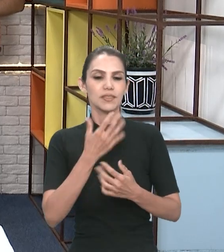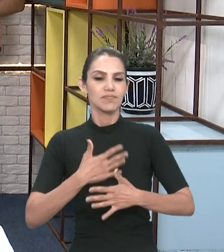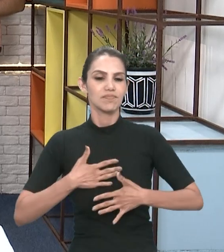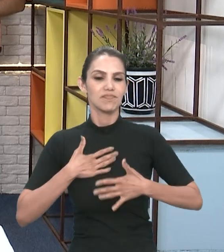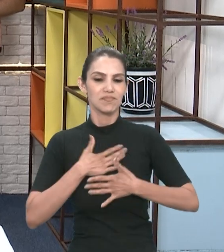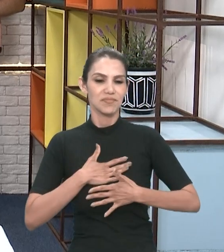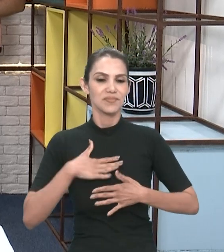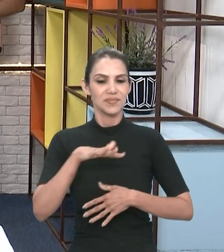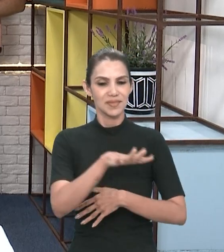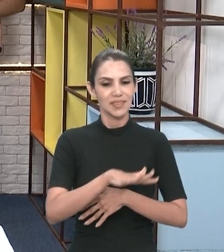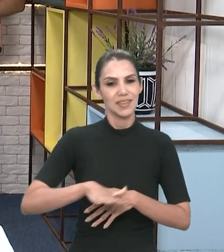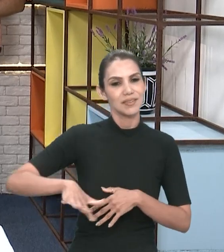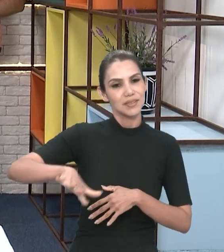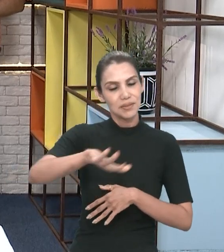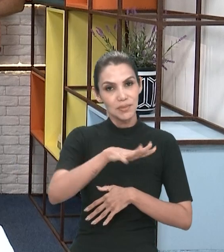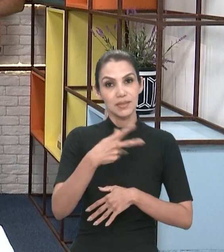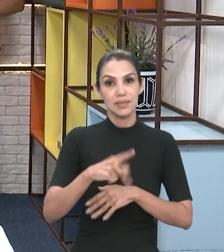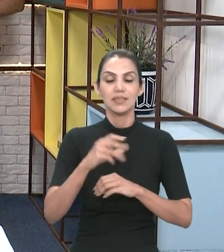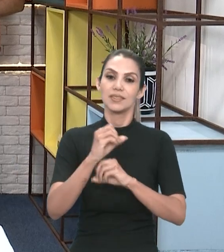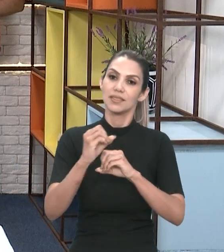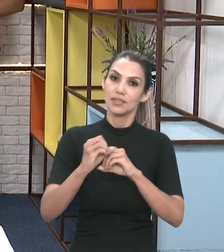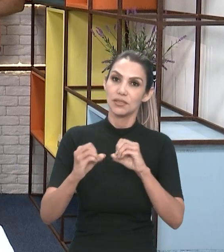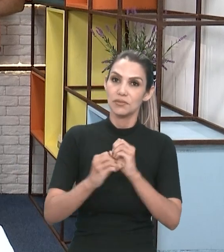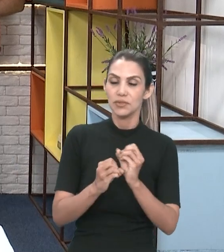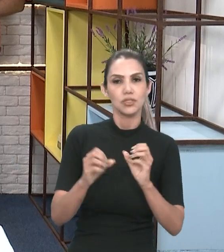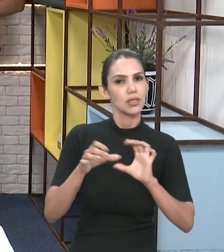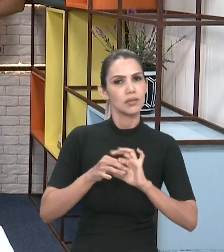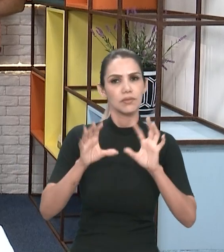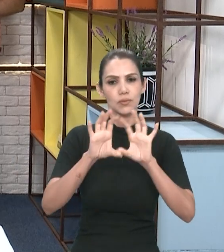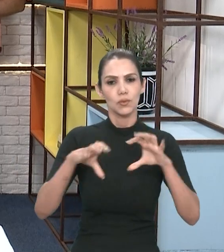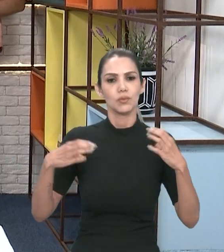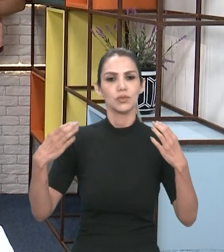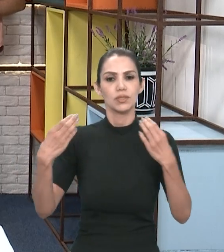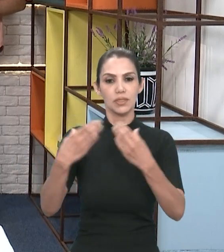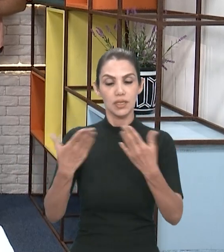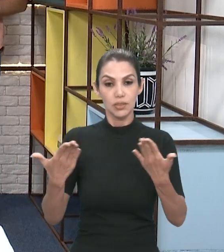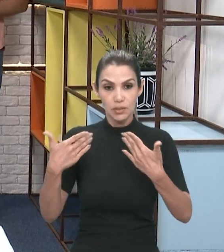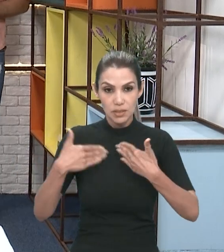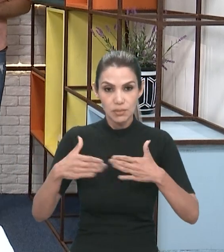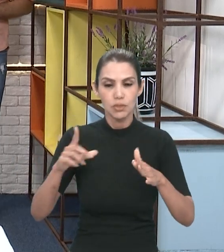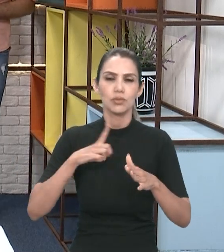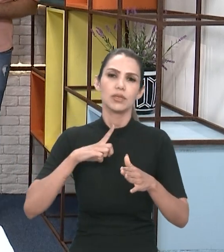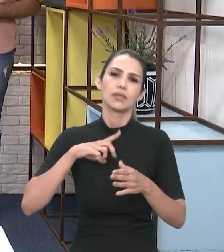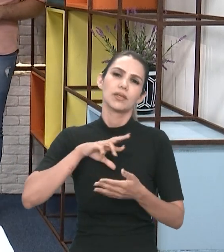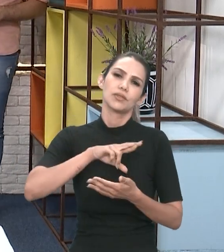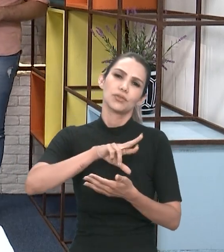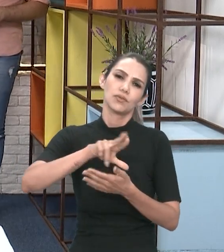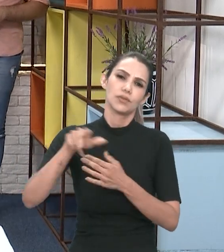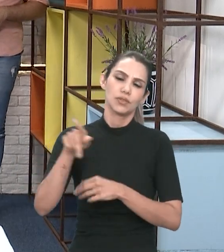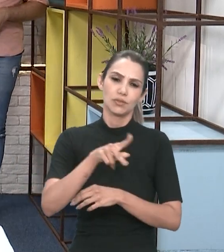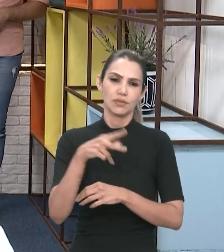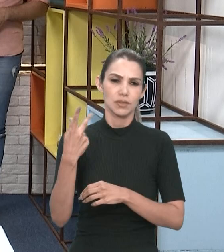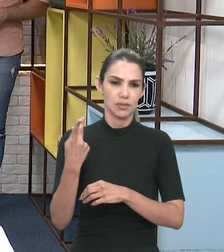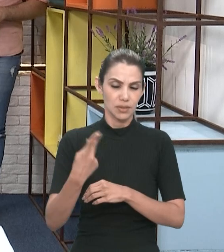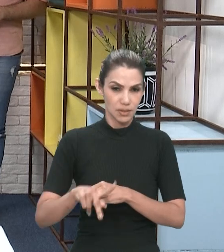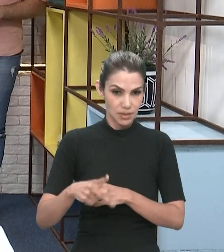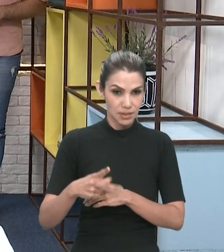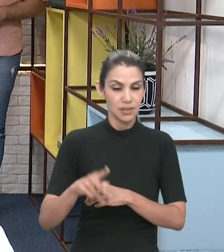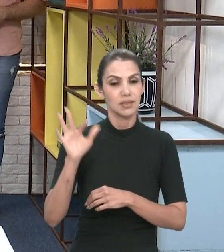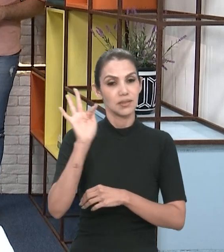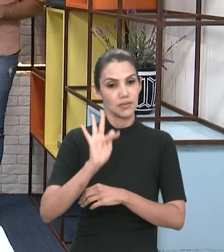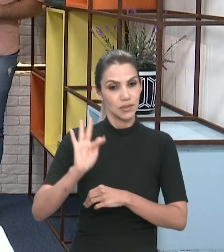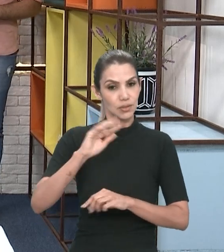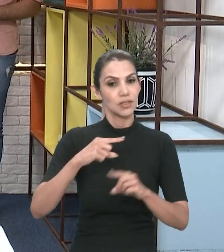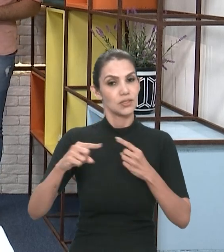para toda a comunidade. O recital de abertura conta com uma apresentação de vários professores da Escola de Música e já